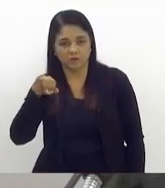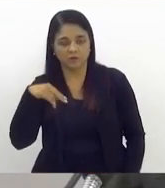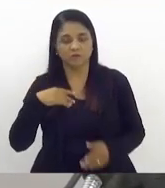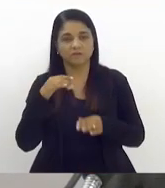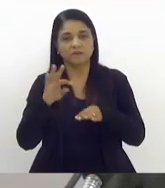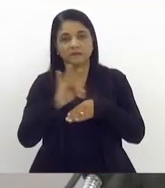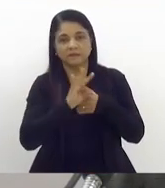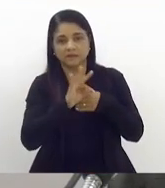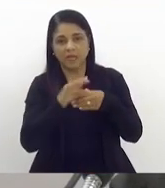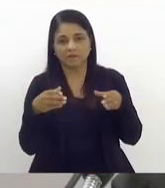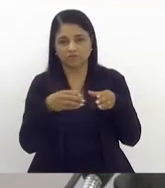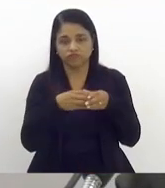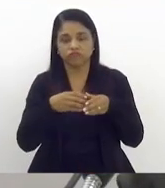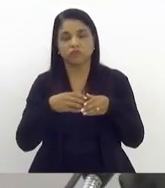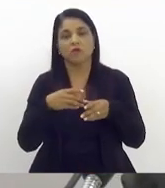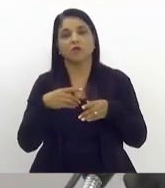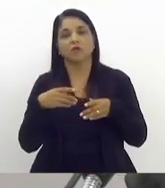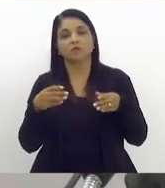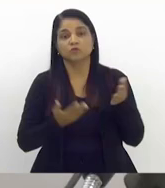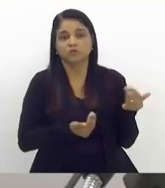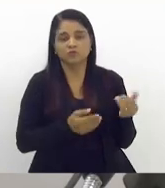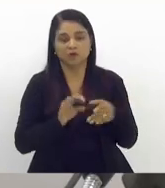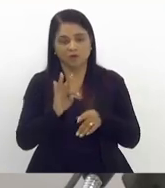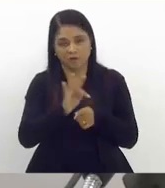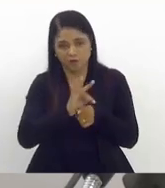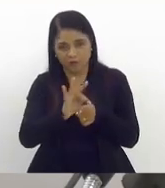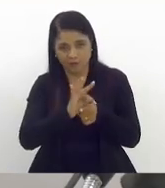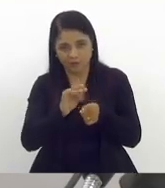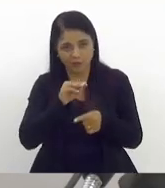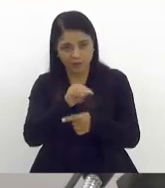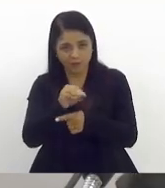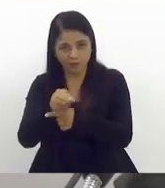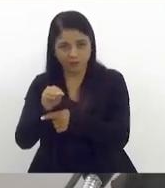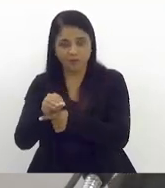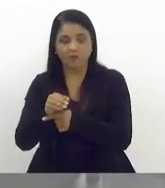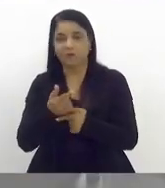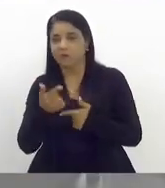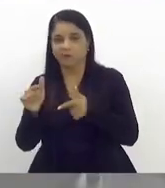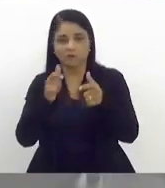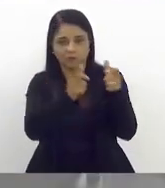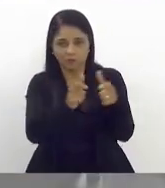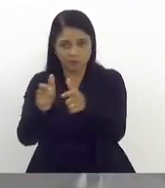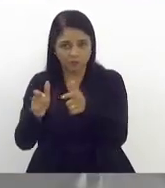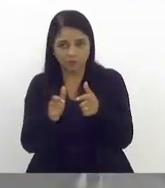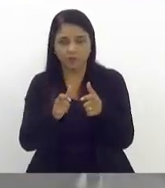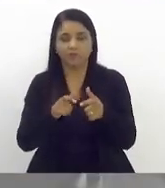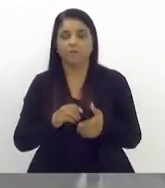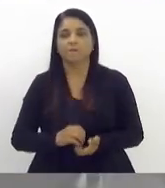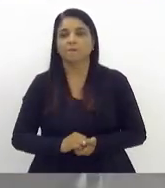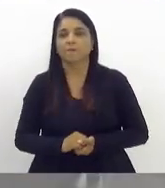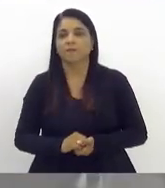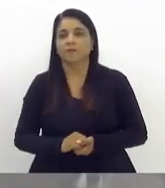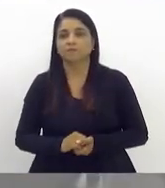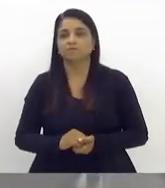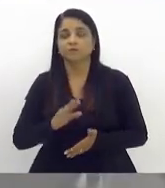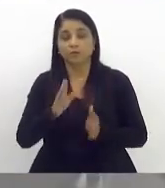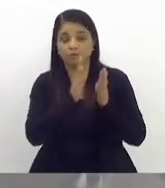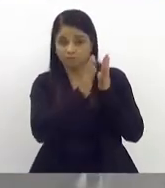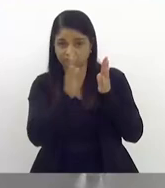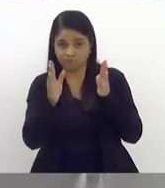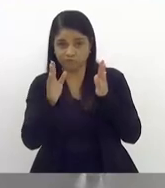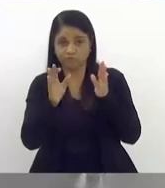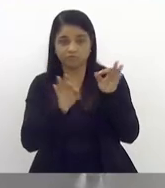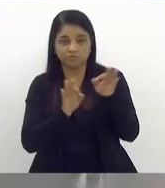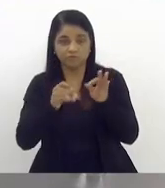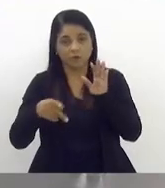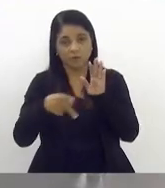técnica para o jovem tutelado e dar outras providências, para aparecer, deputado doutor Serginho. Presidente, só uma questão de ordem em relação ao